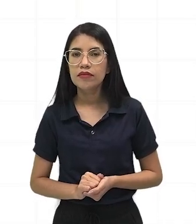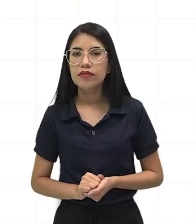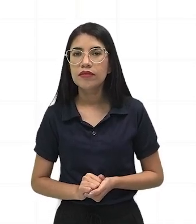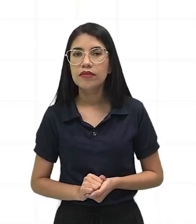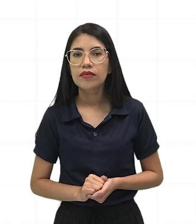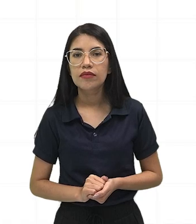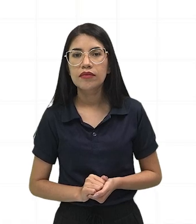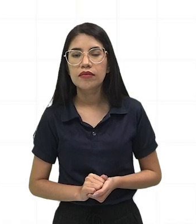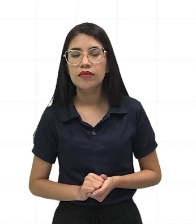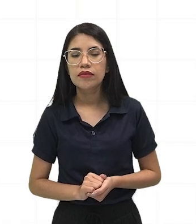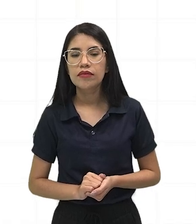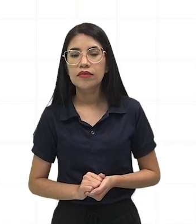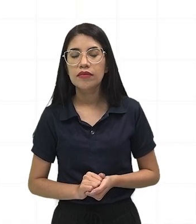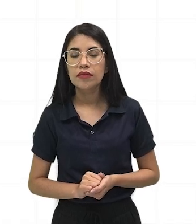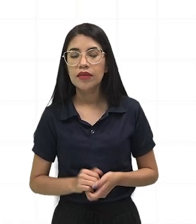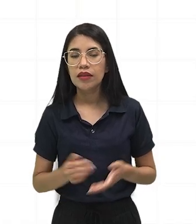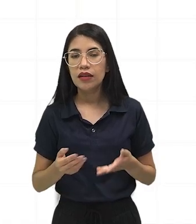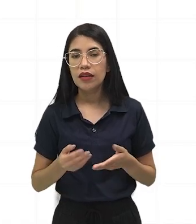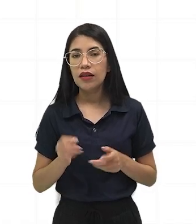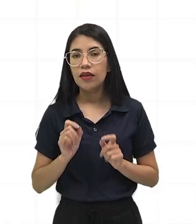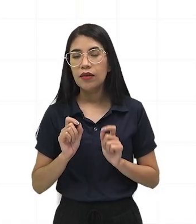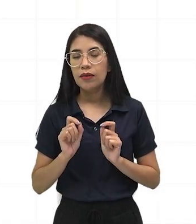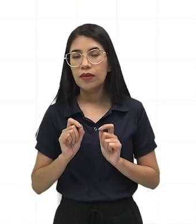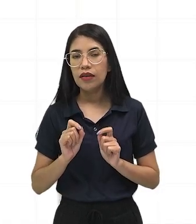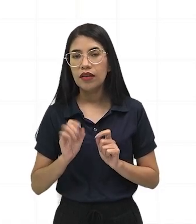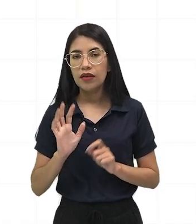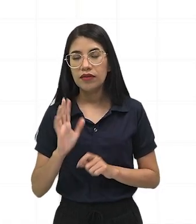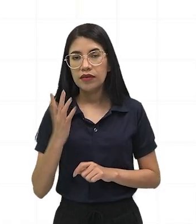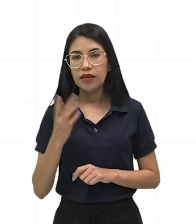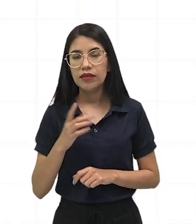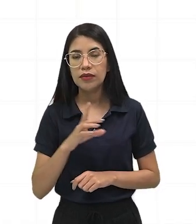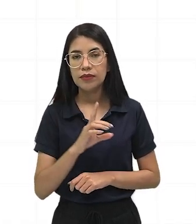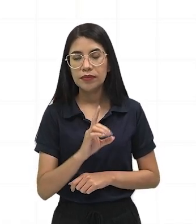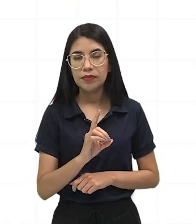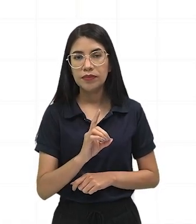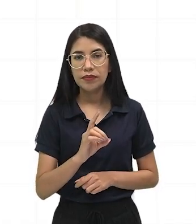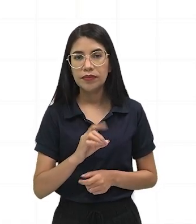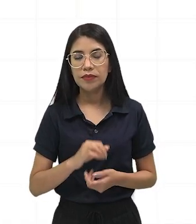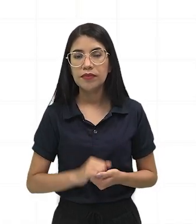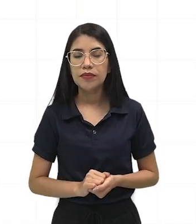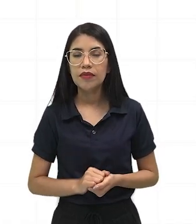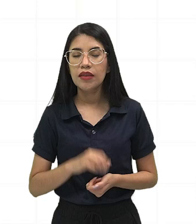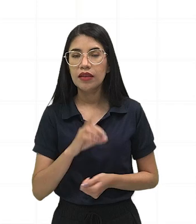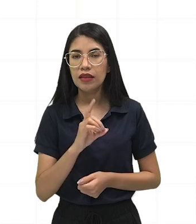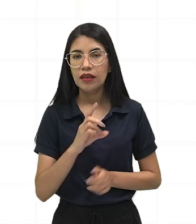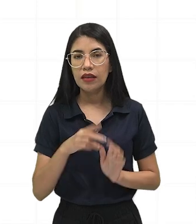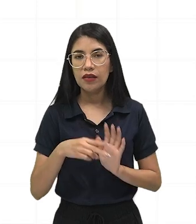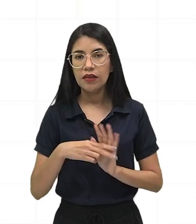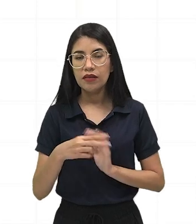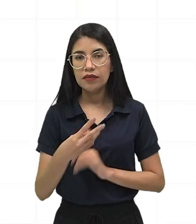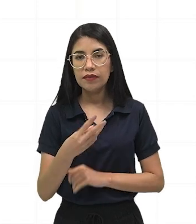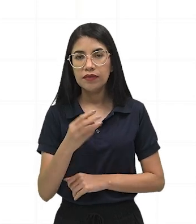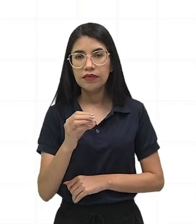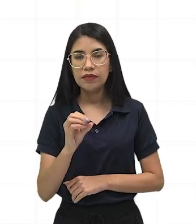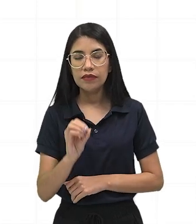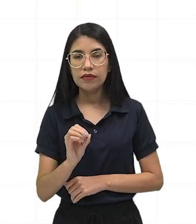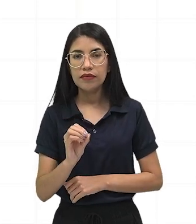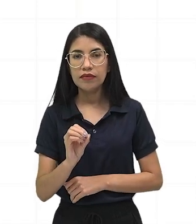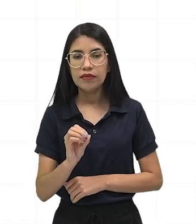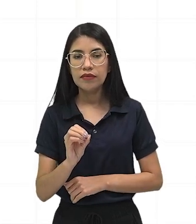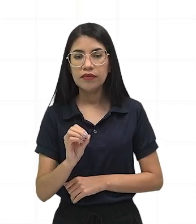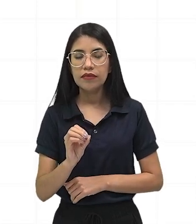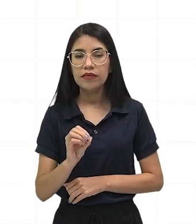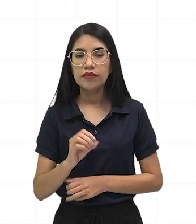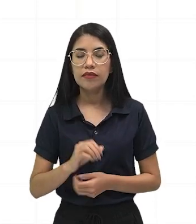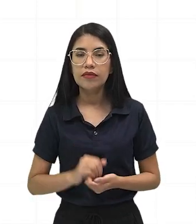T. O que vai acontecer com D? Então, eu tinha D igual a 30, quando T é igual a